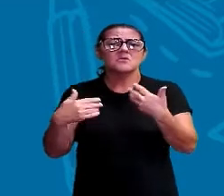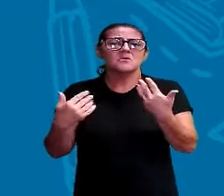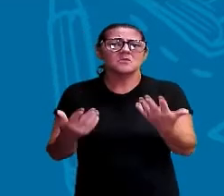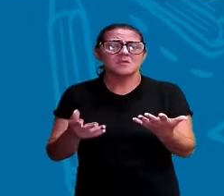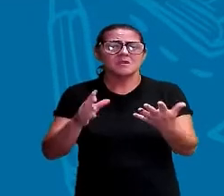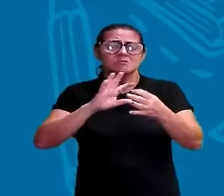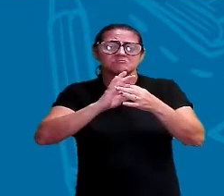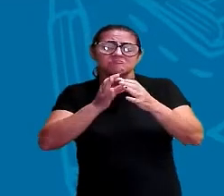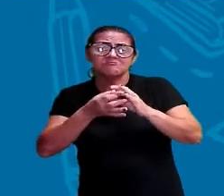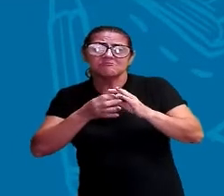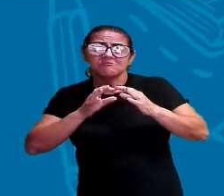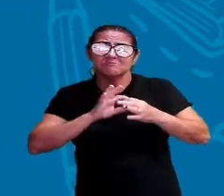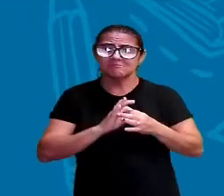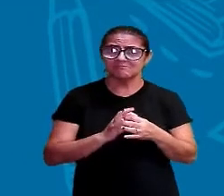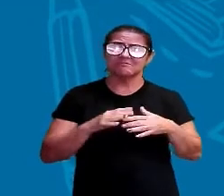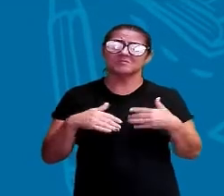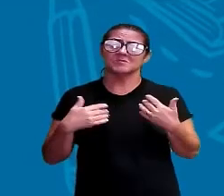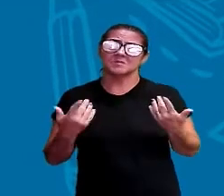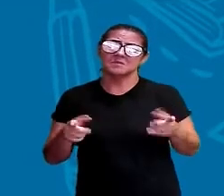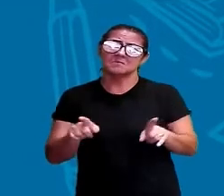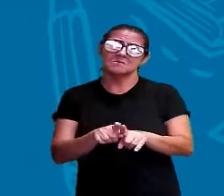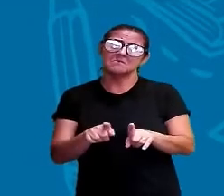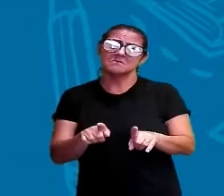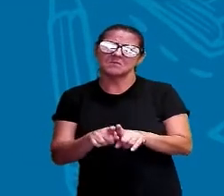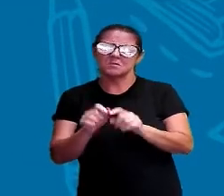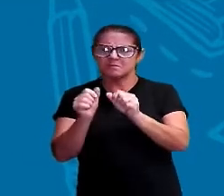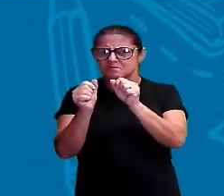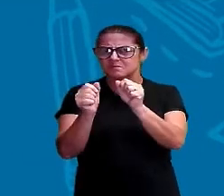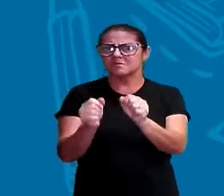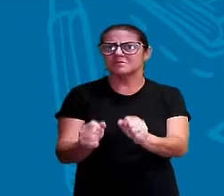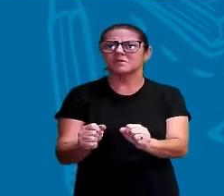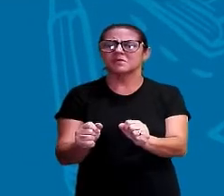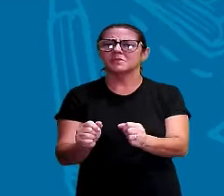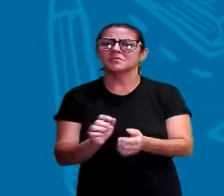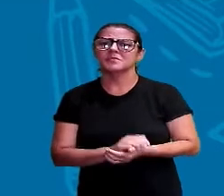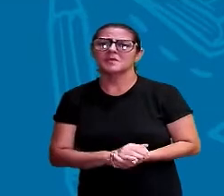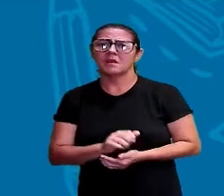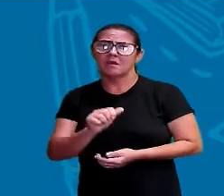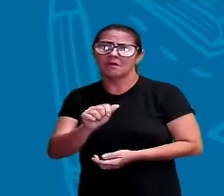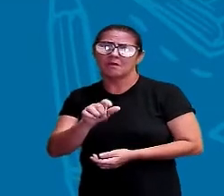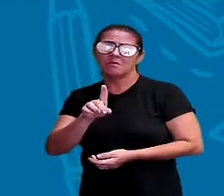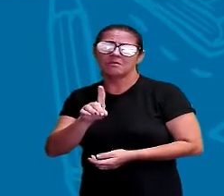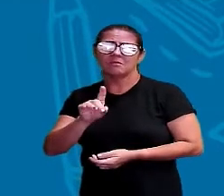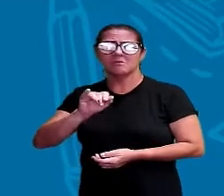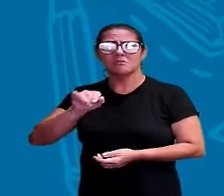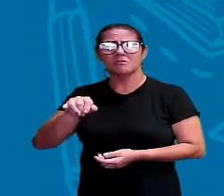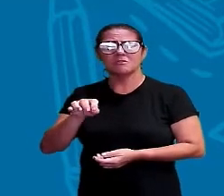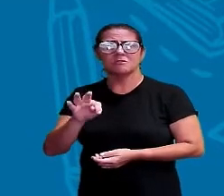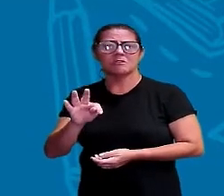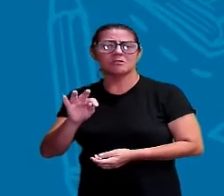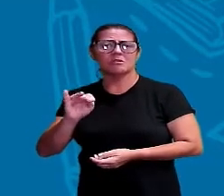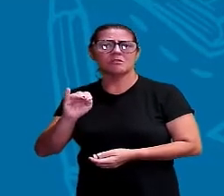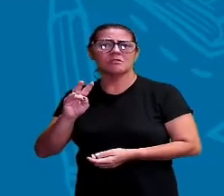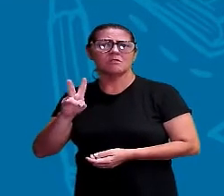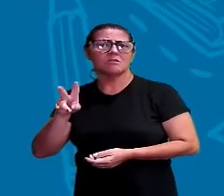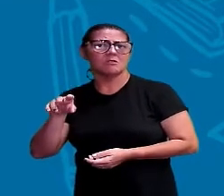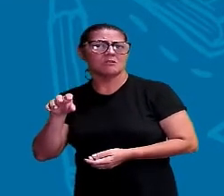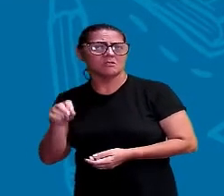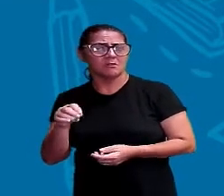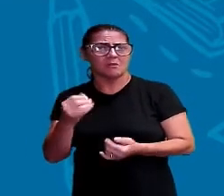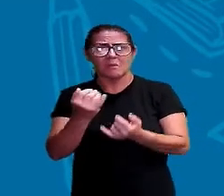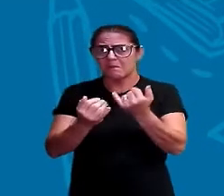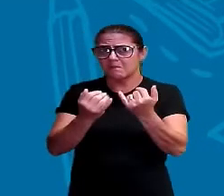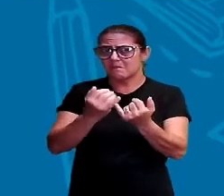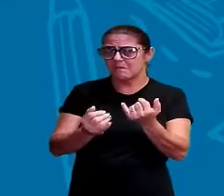palavra ser substantivo. Há palavras que também podem ser adjetivos, e olha, a mesma palavra. Isso a gente tem